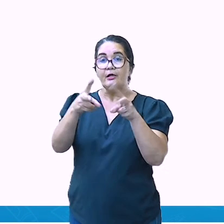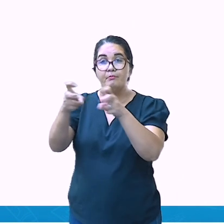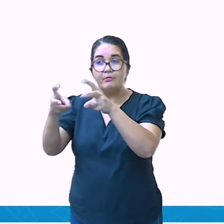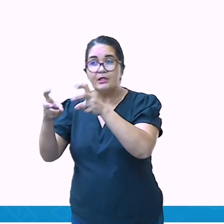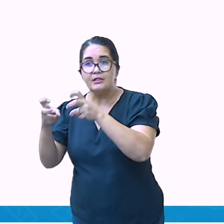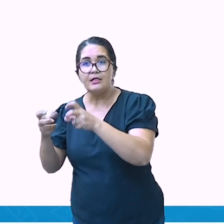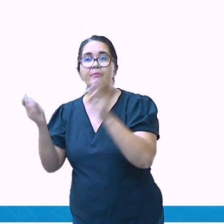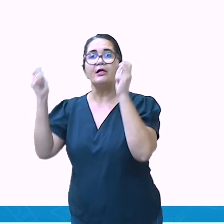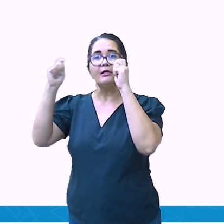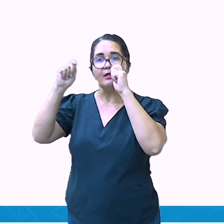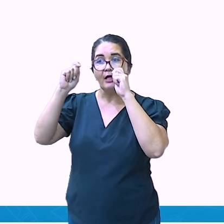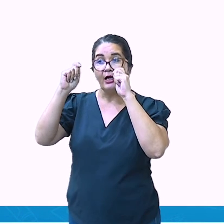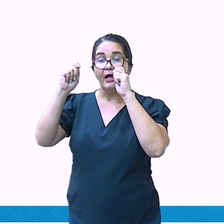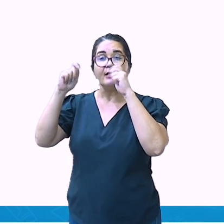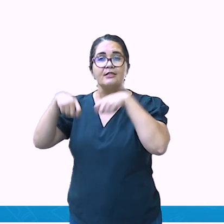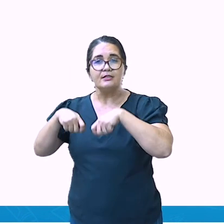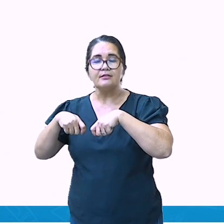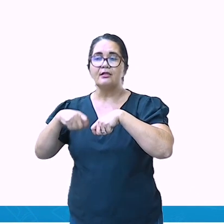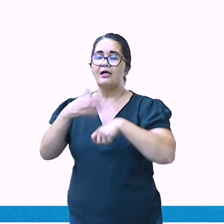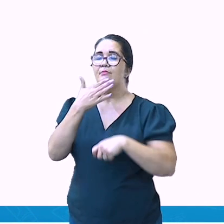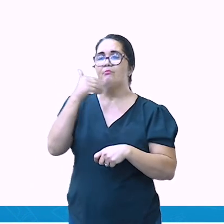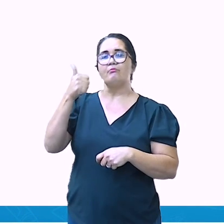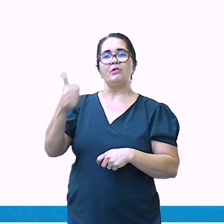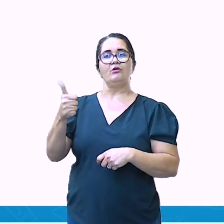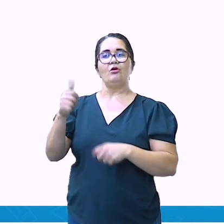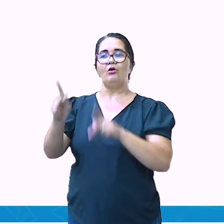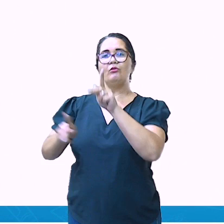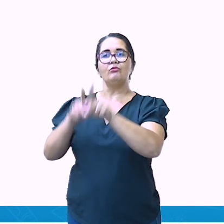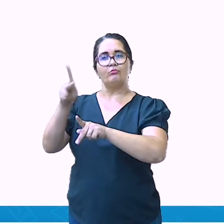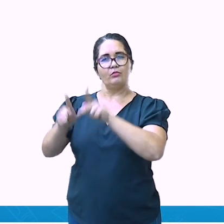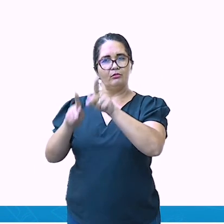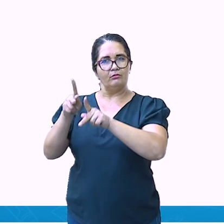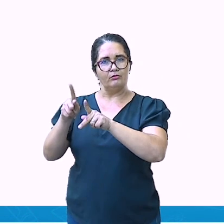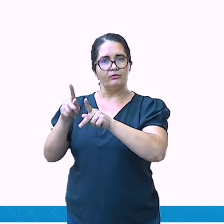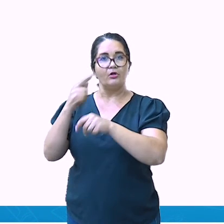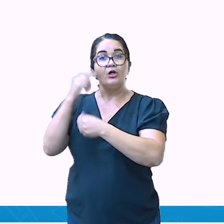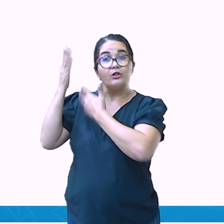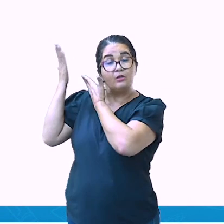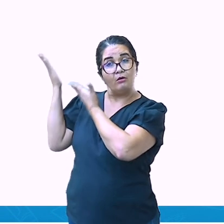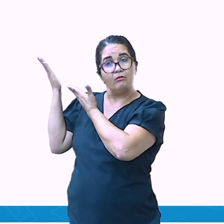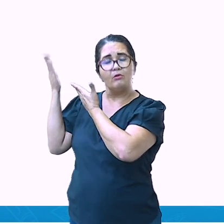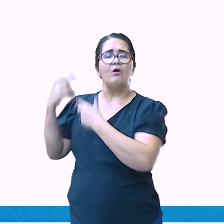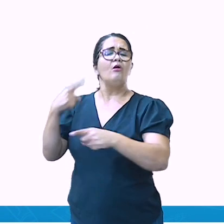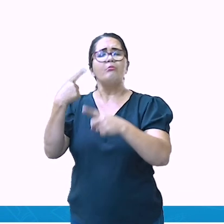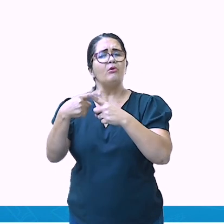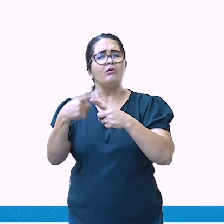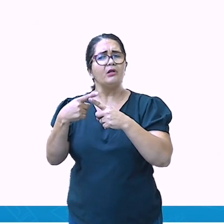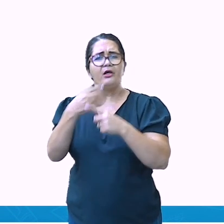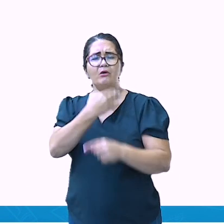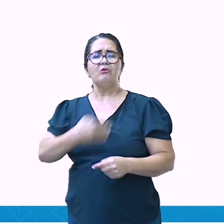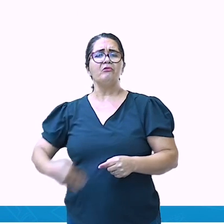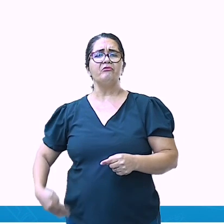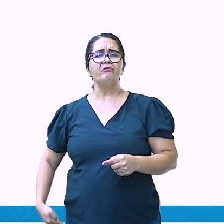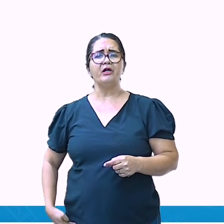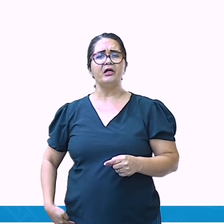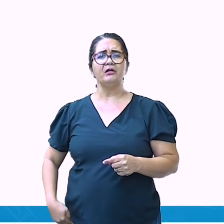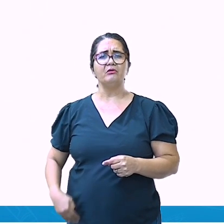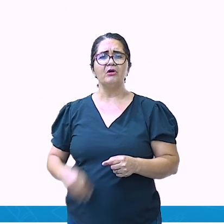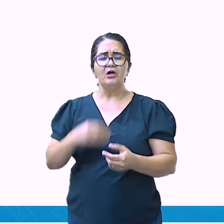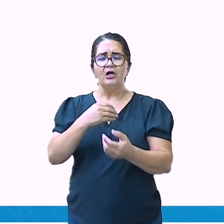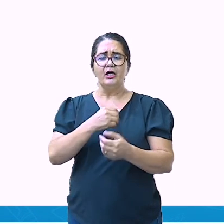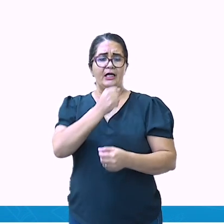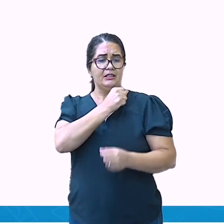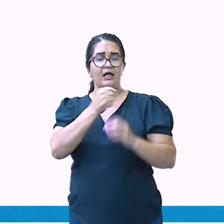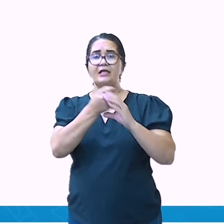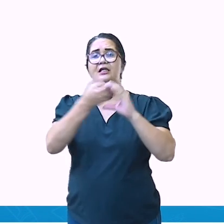E por quê? Só para complementar aqui. Por que que ele dividiu? Ele dividiu em quais características?